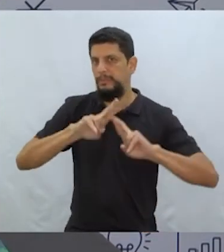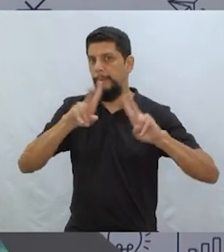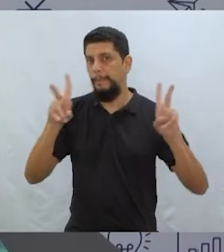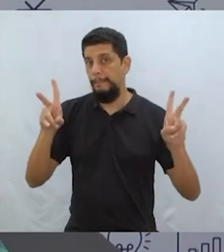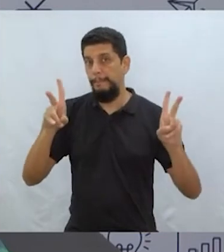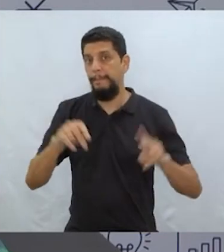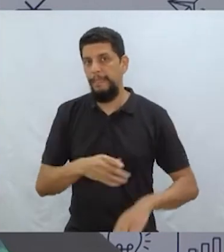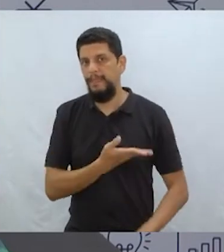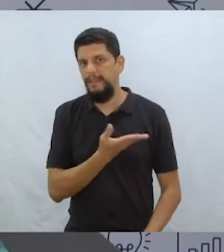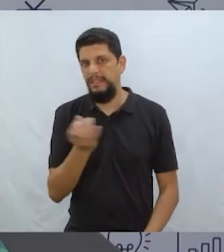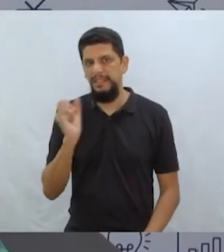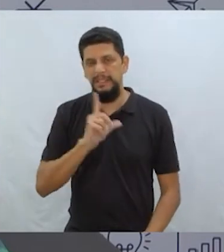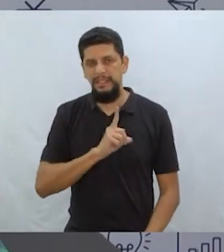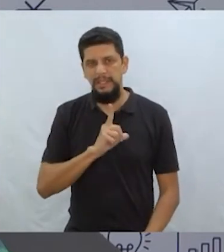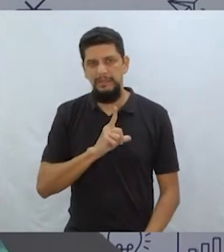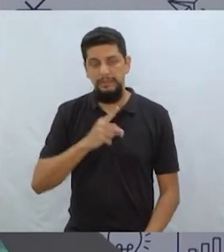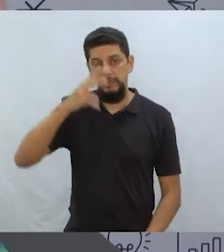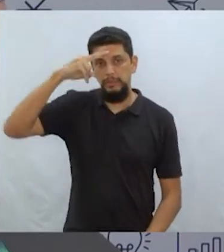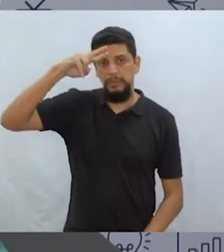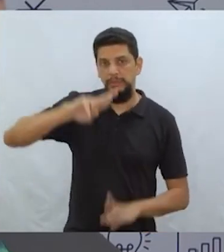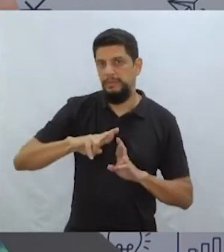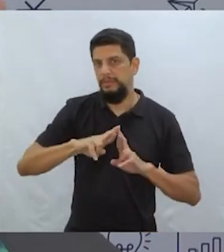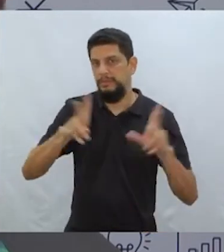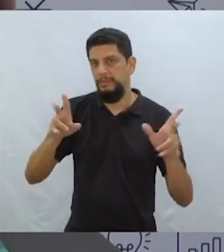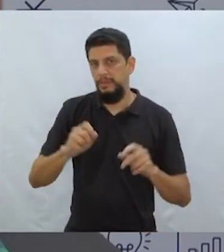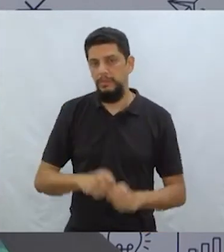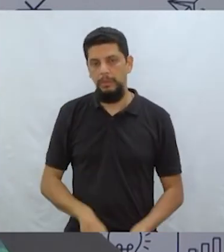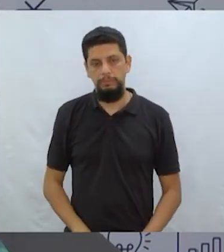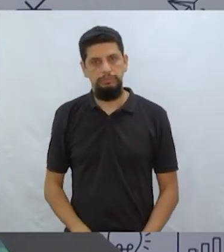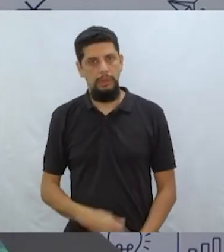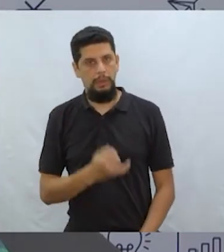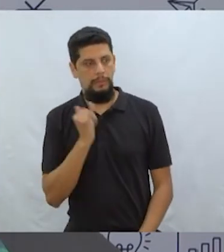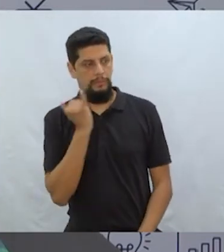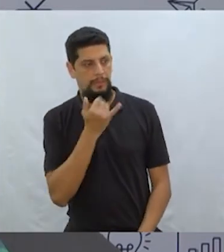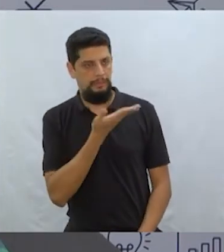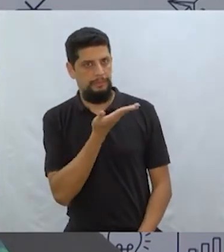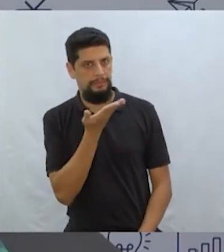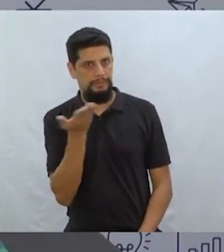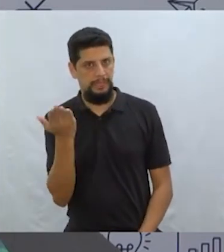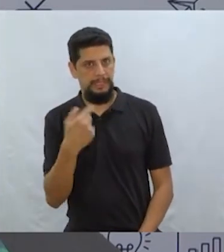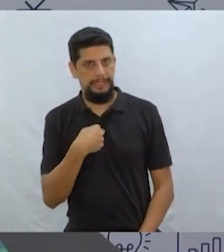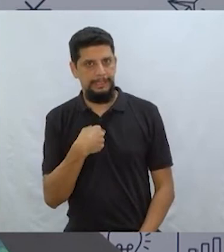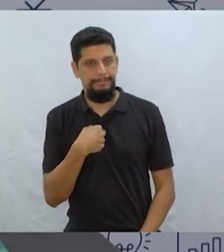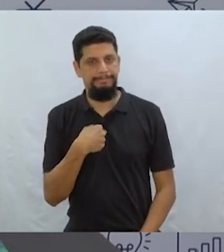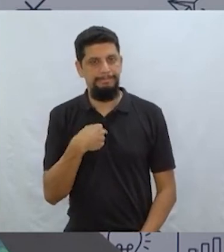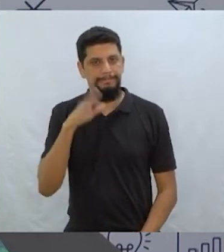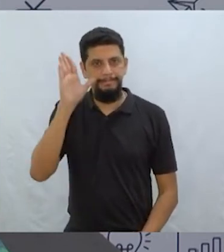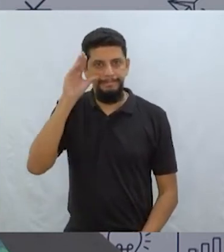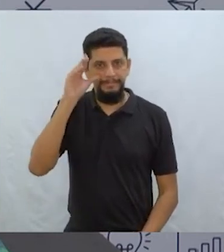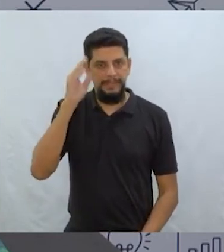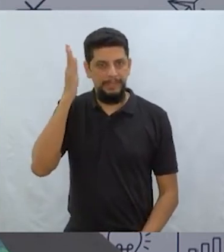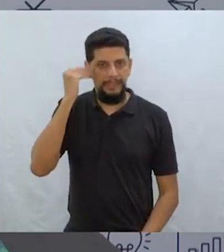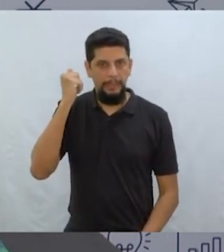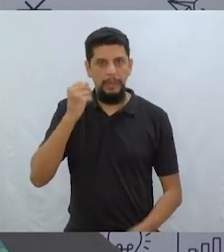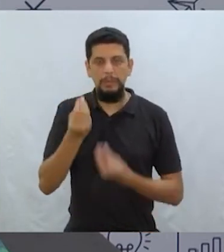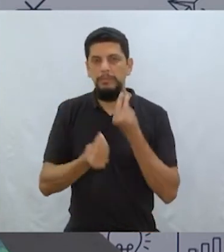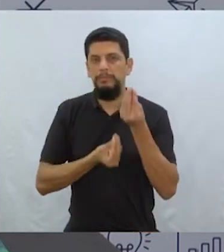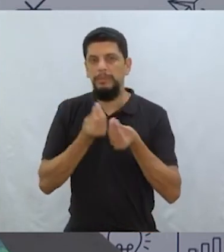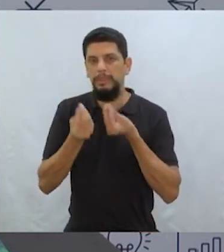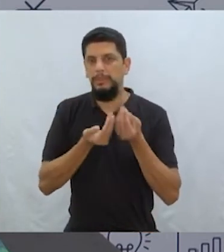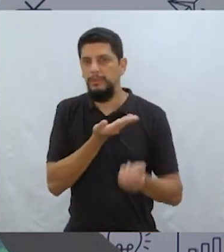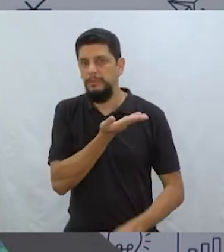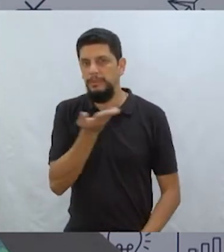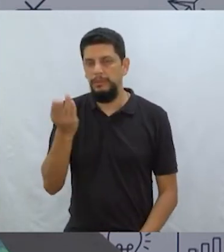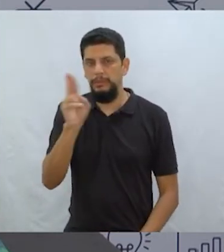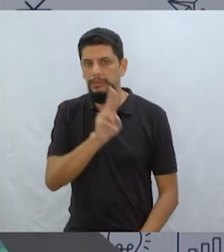mente diferente se teve um enredo totalmente diferente confesso novamente para vocês que eu fico extremamente curioso para saber